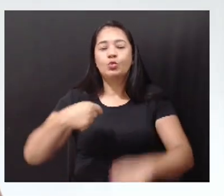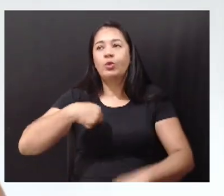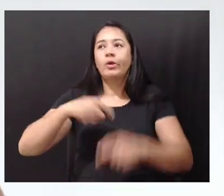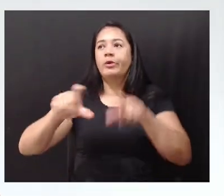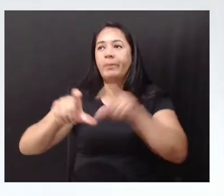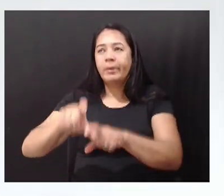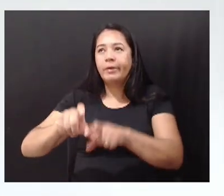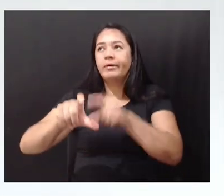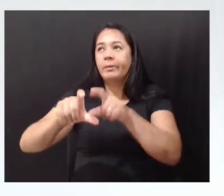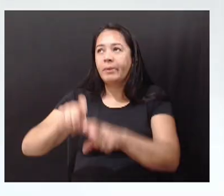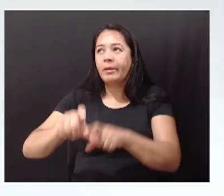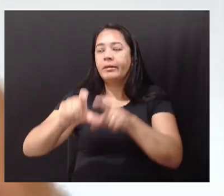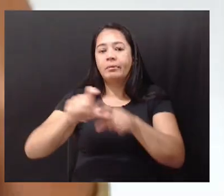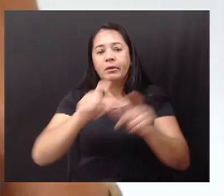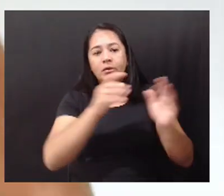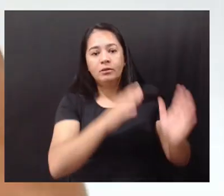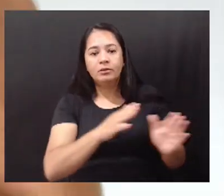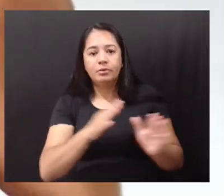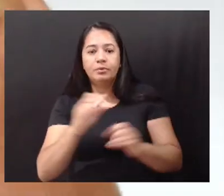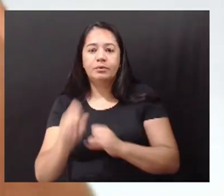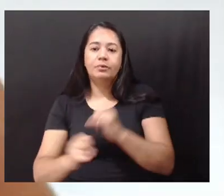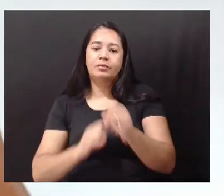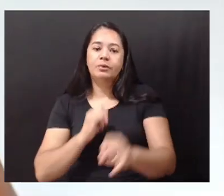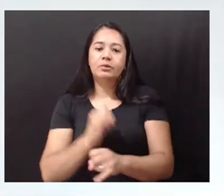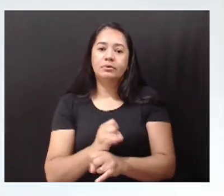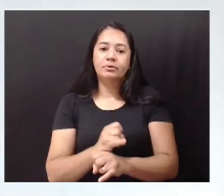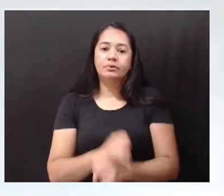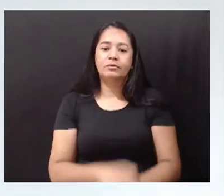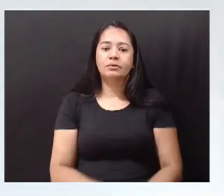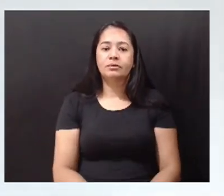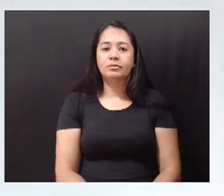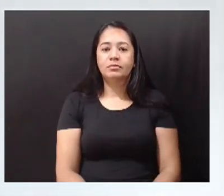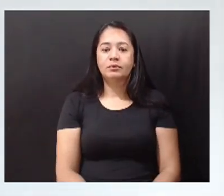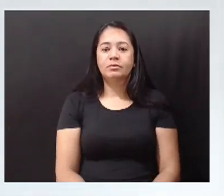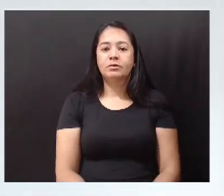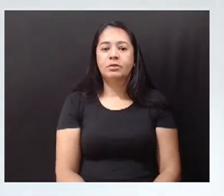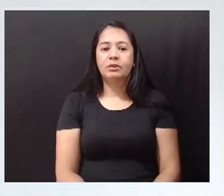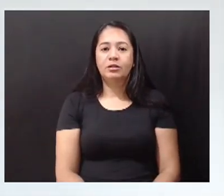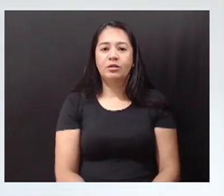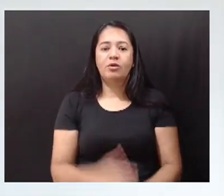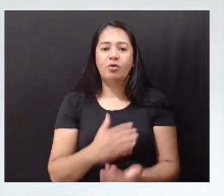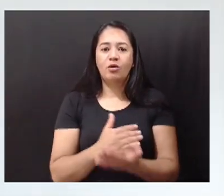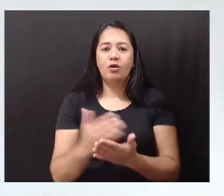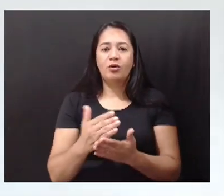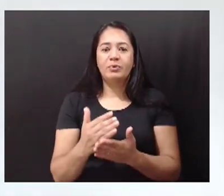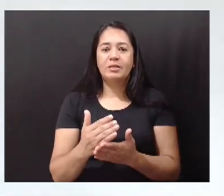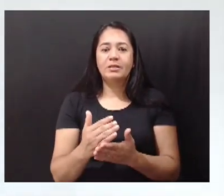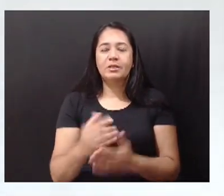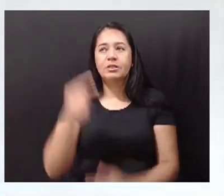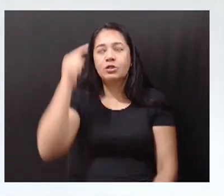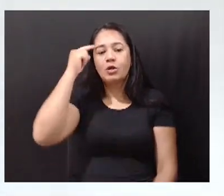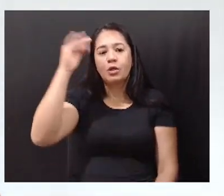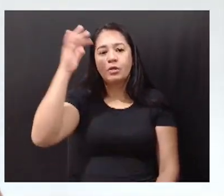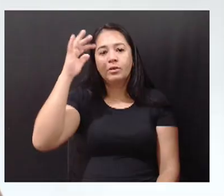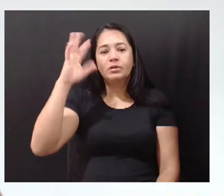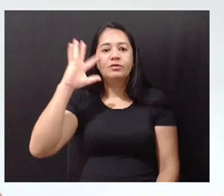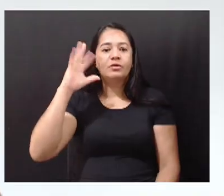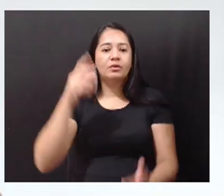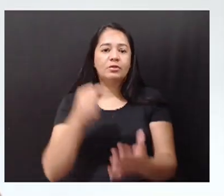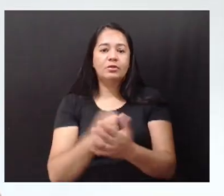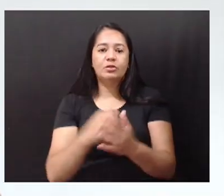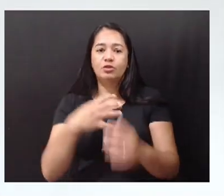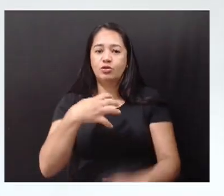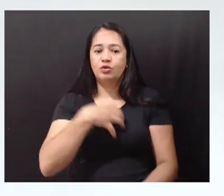virtual e deixo de viver minha realidade. É como se eu começasse a ter uma idealização de que tudo eu vou resolver de uma forma virtual. E isso